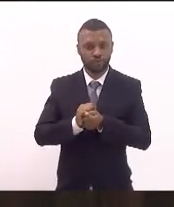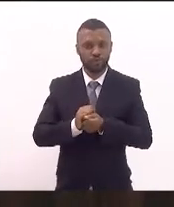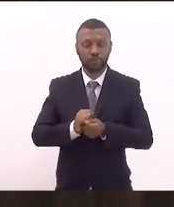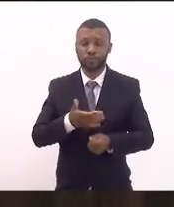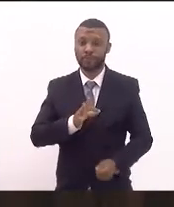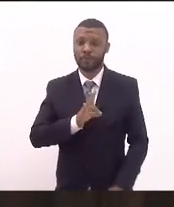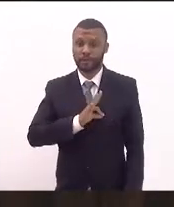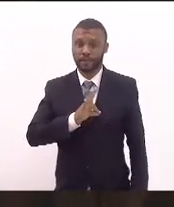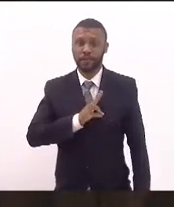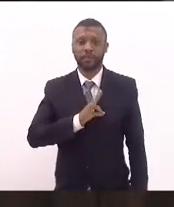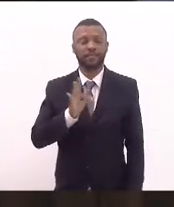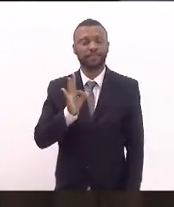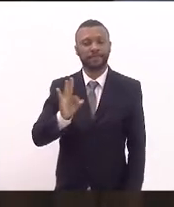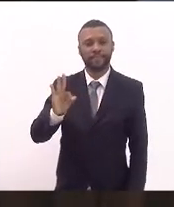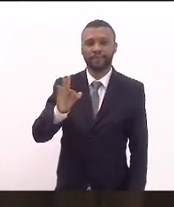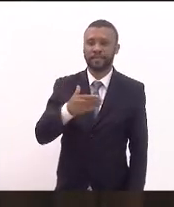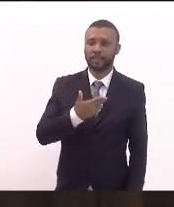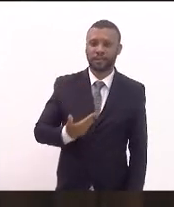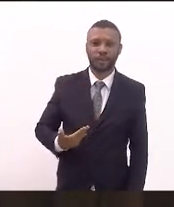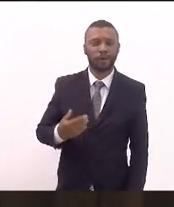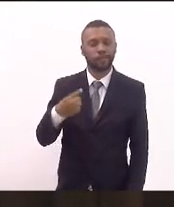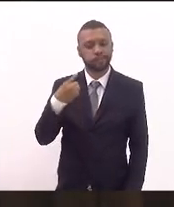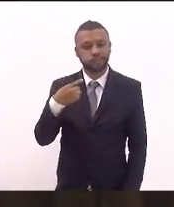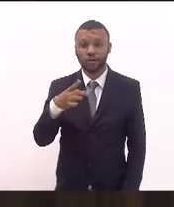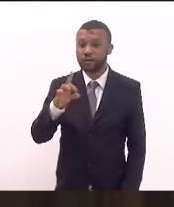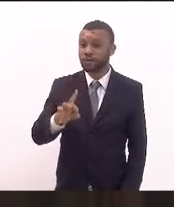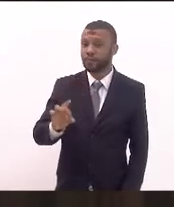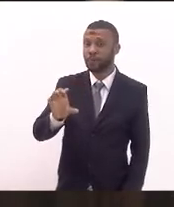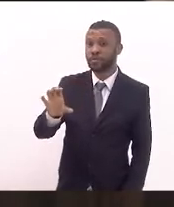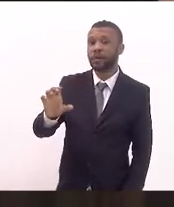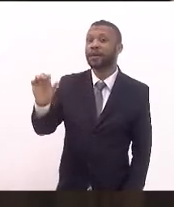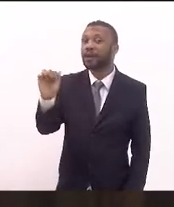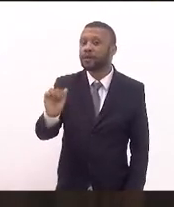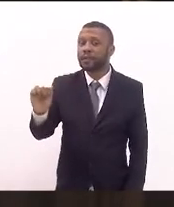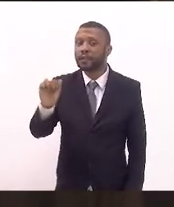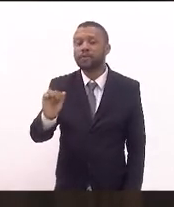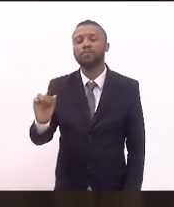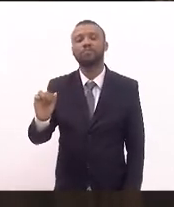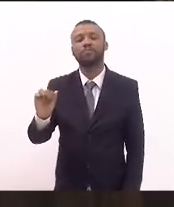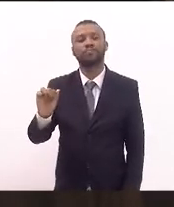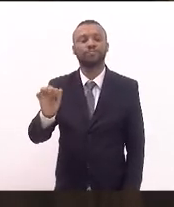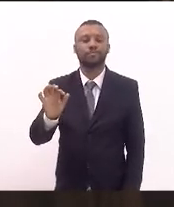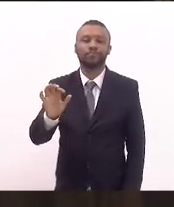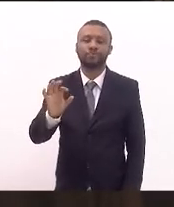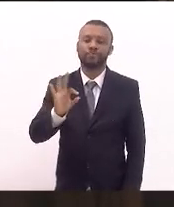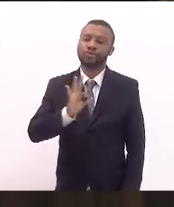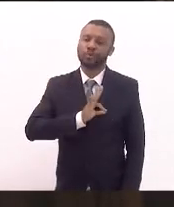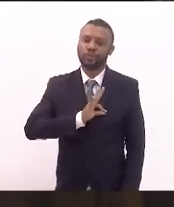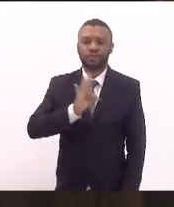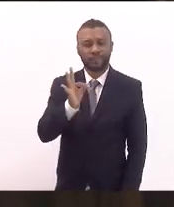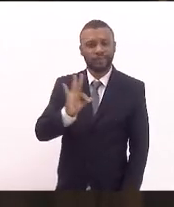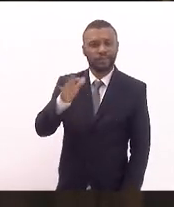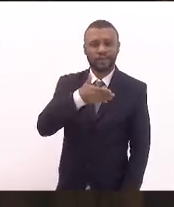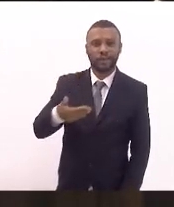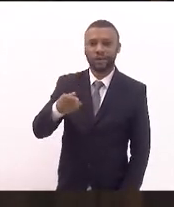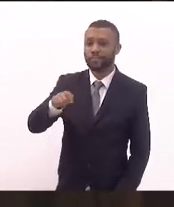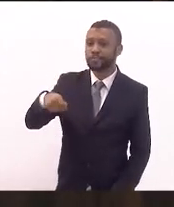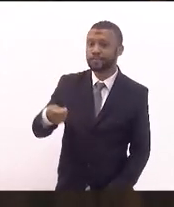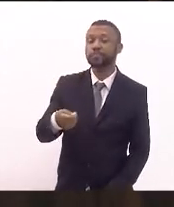delegado de Polícia Federal, diretor regional da Associação de Delegados de Polícia Federal, doutor Rubens Lira.